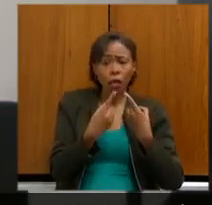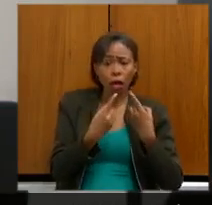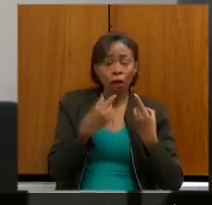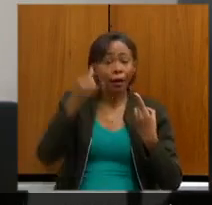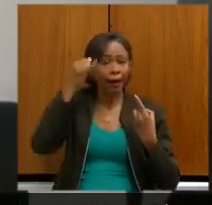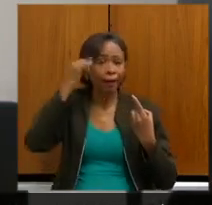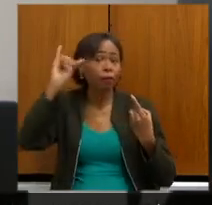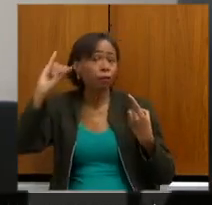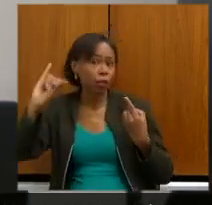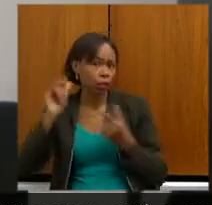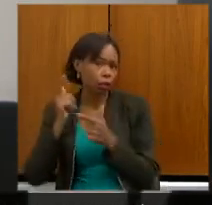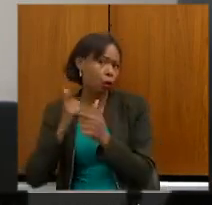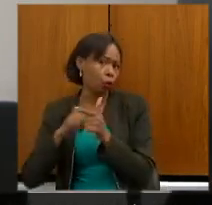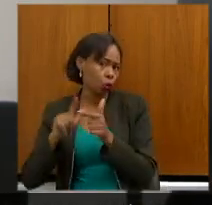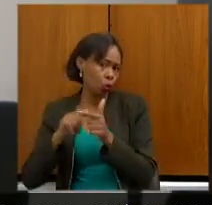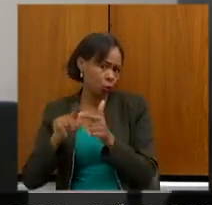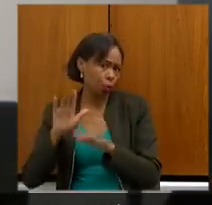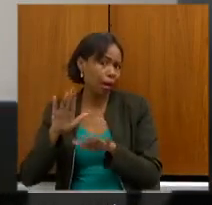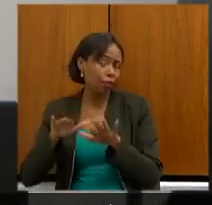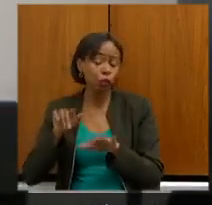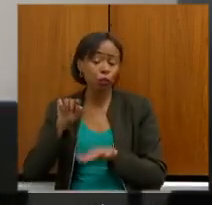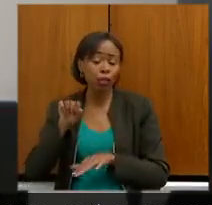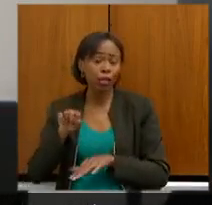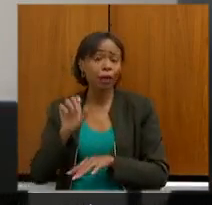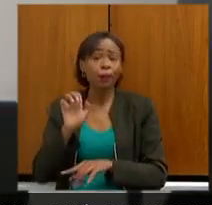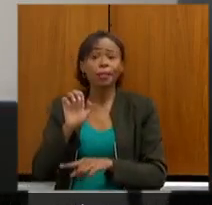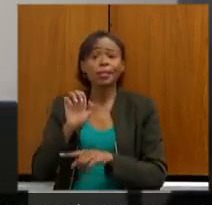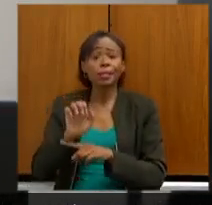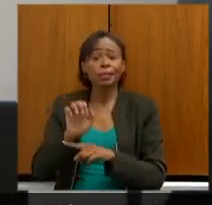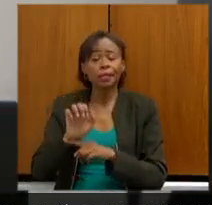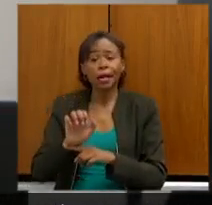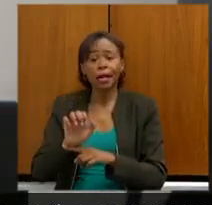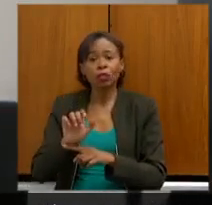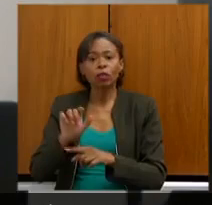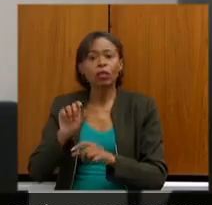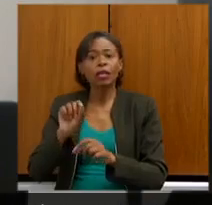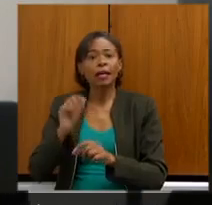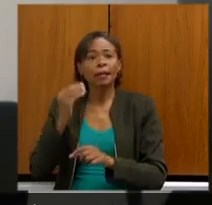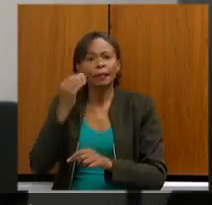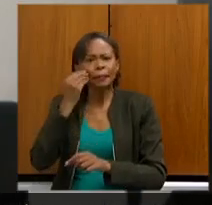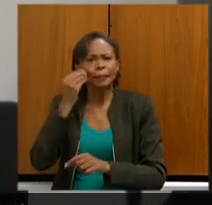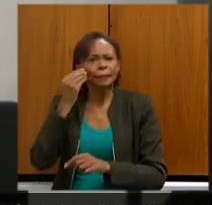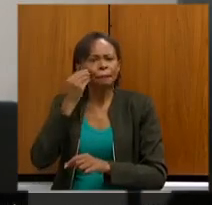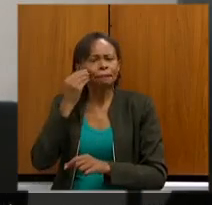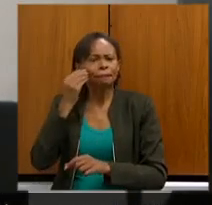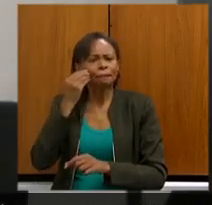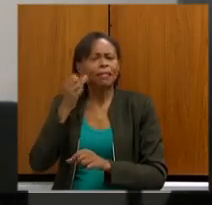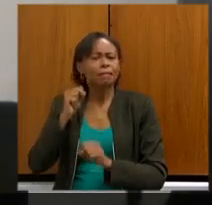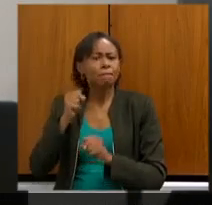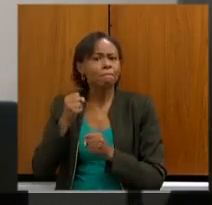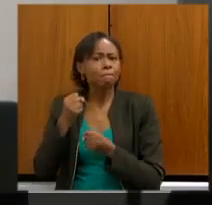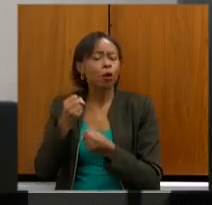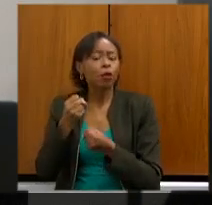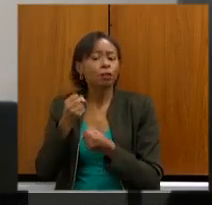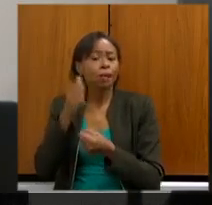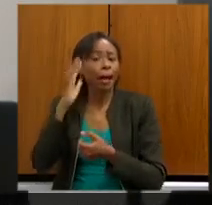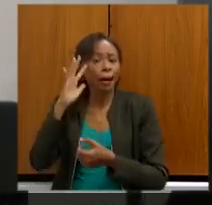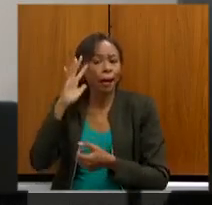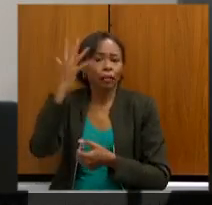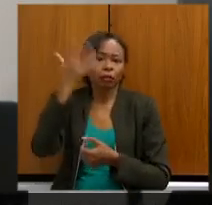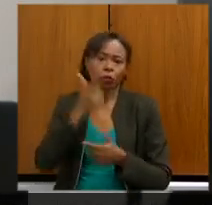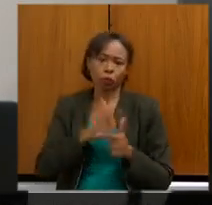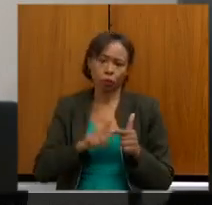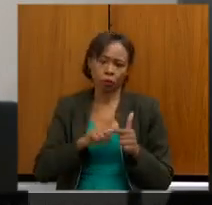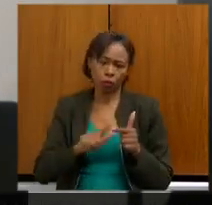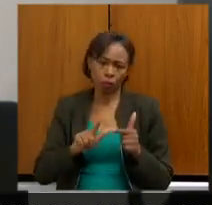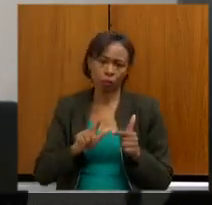estado muitas vezes usa de força para conseguir solucionar o conflito Então